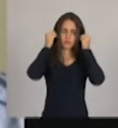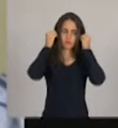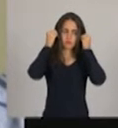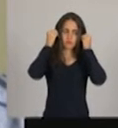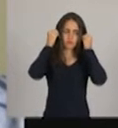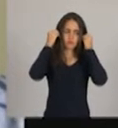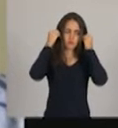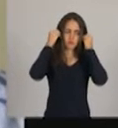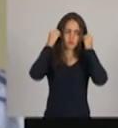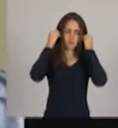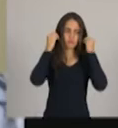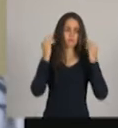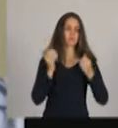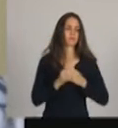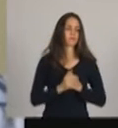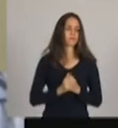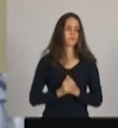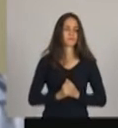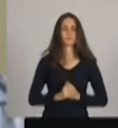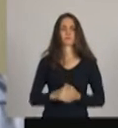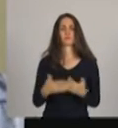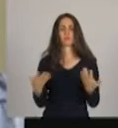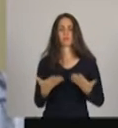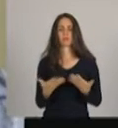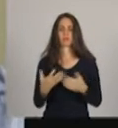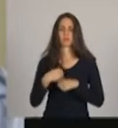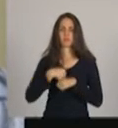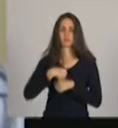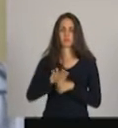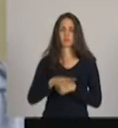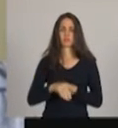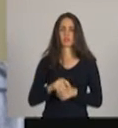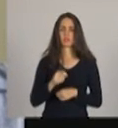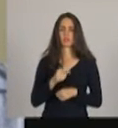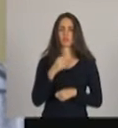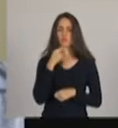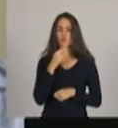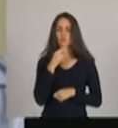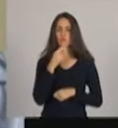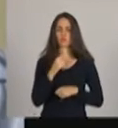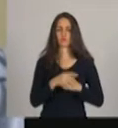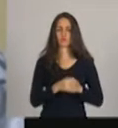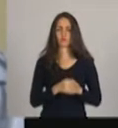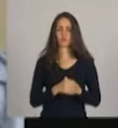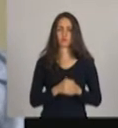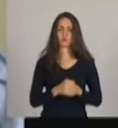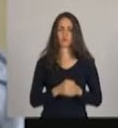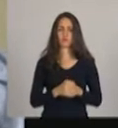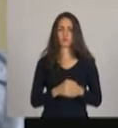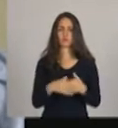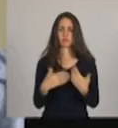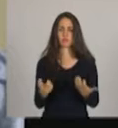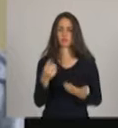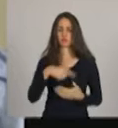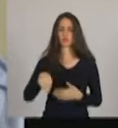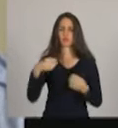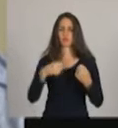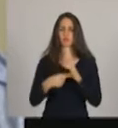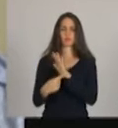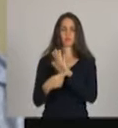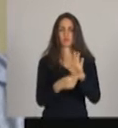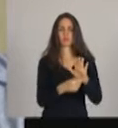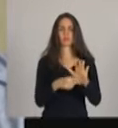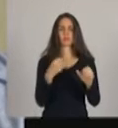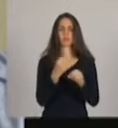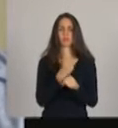Essa é a reflexão que nós temos que fazer. Não adianta não mostrar esse tipo de